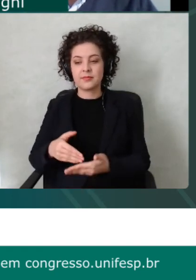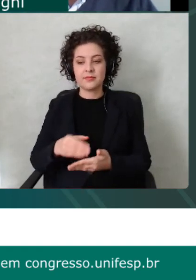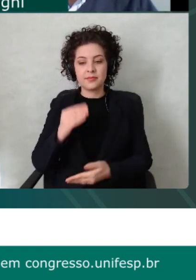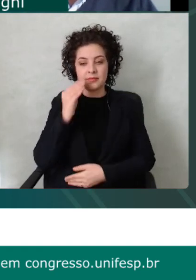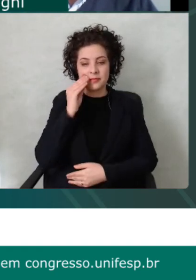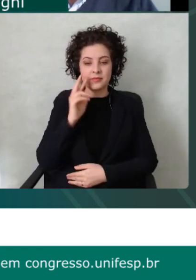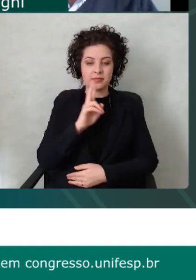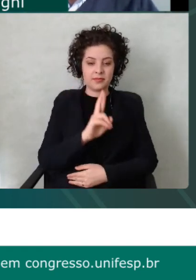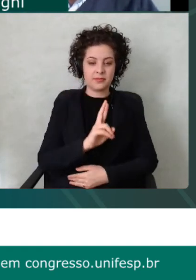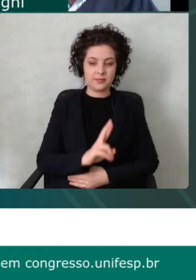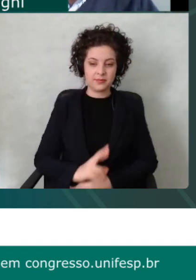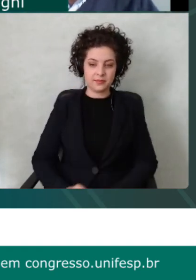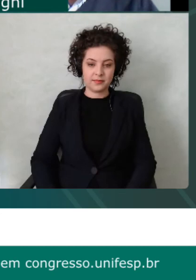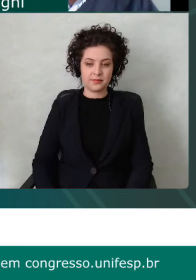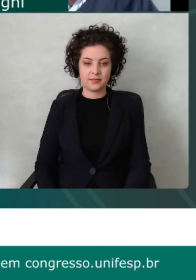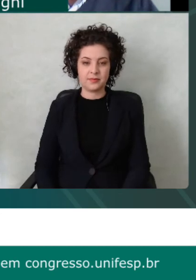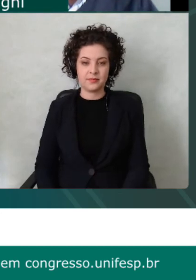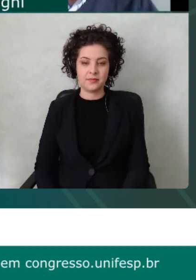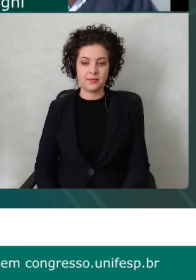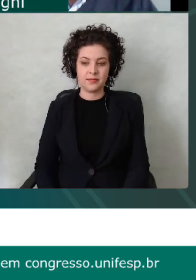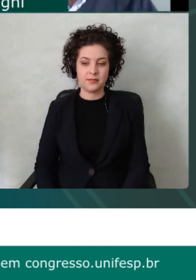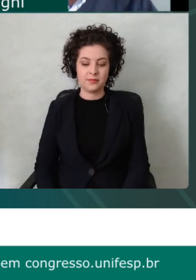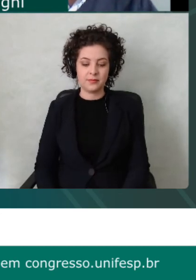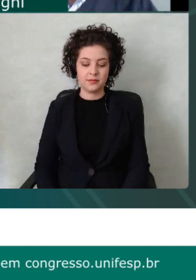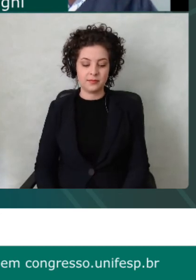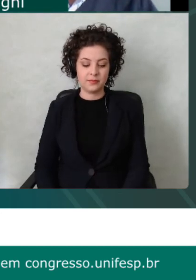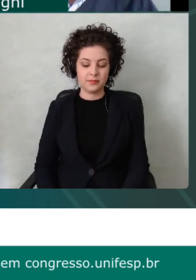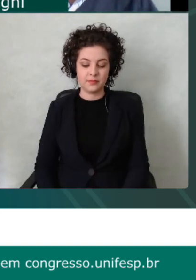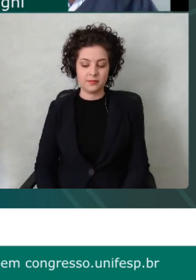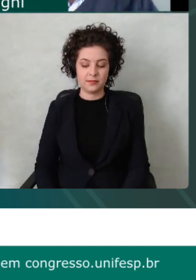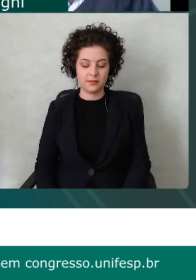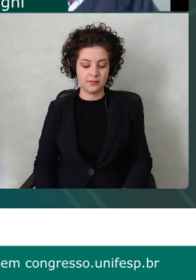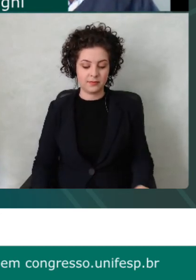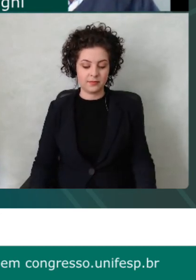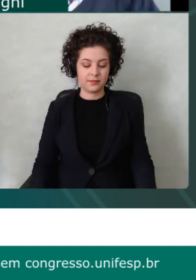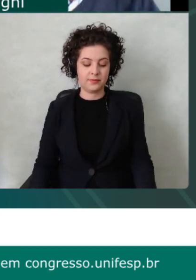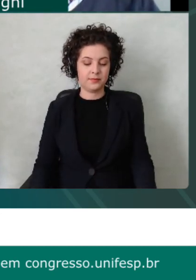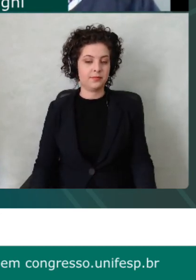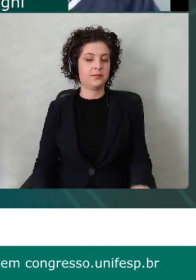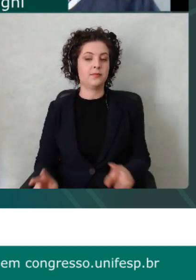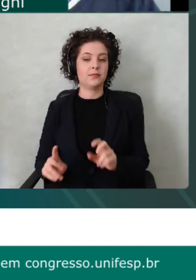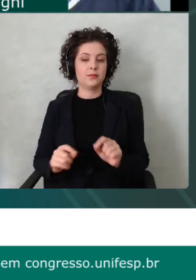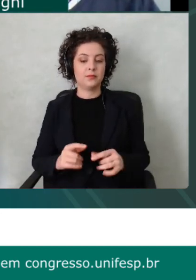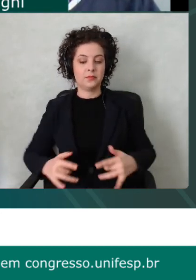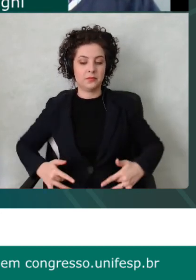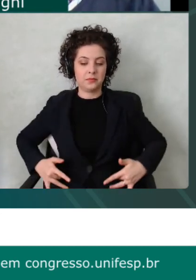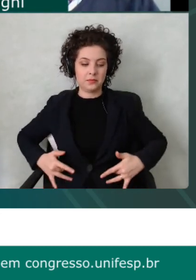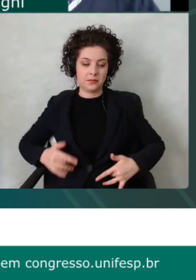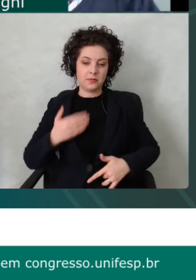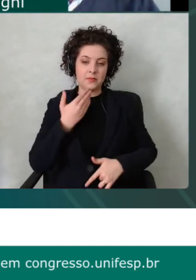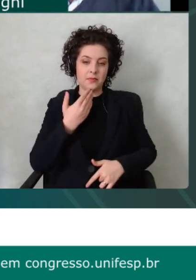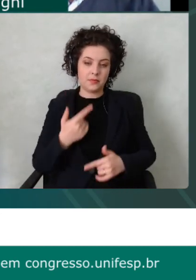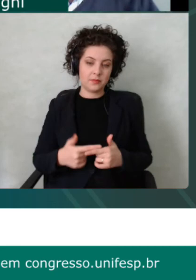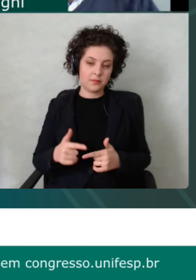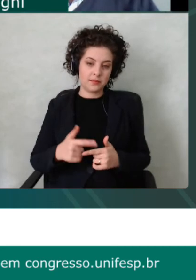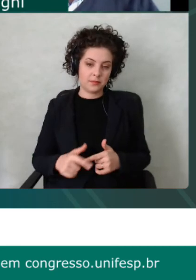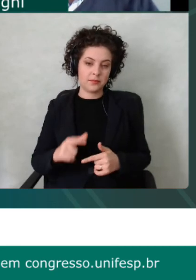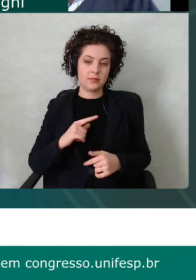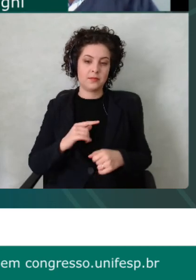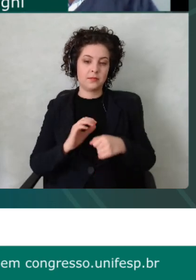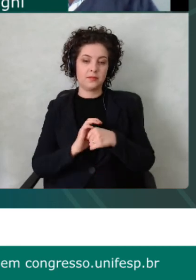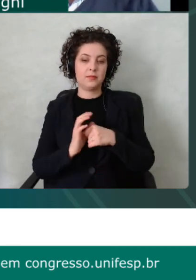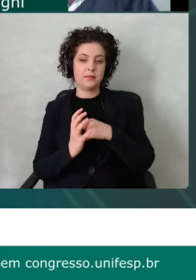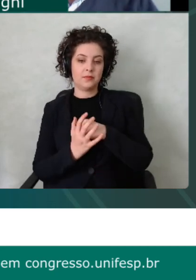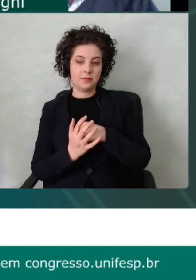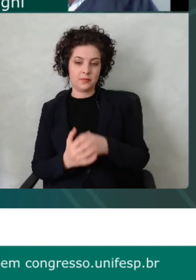aí. Em relação ao mecanismo de disfunção renal em pacientes com Covid-19, não